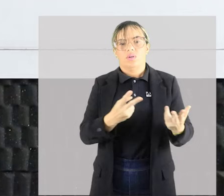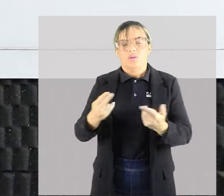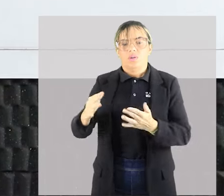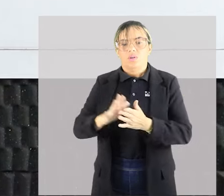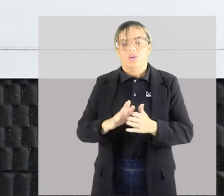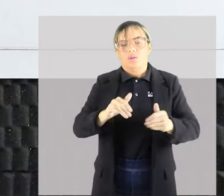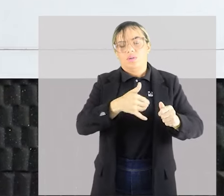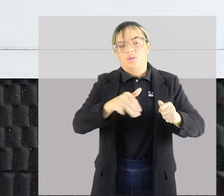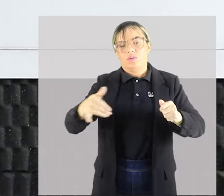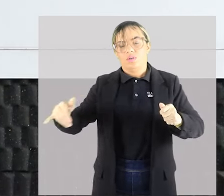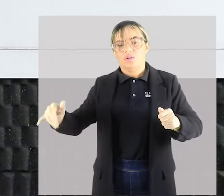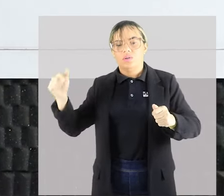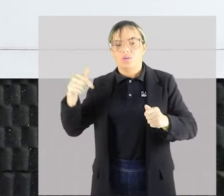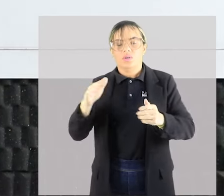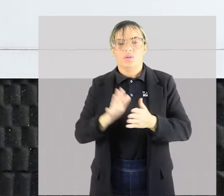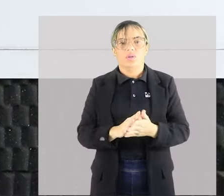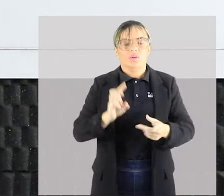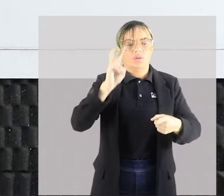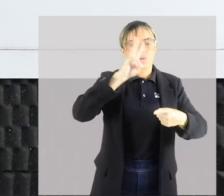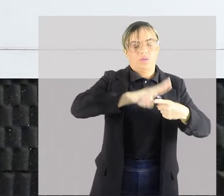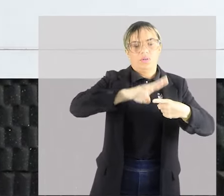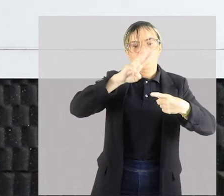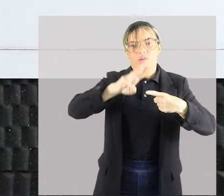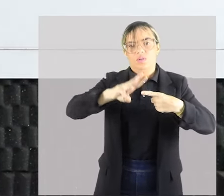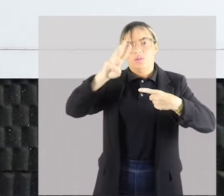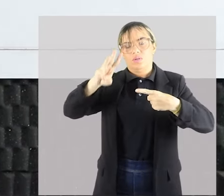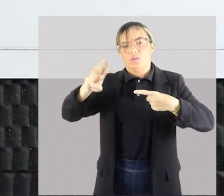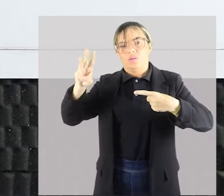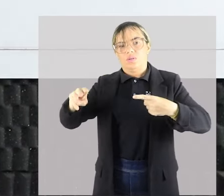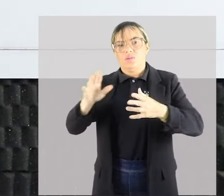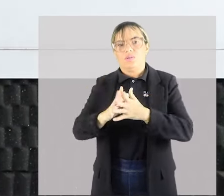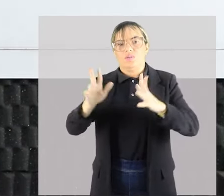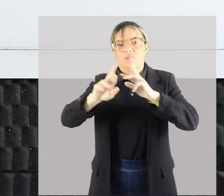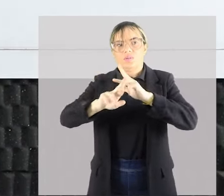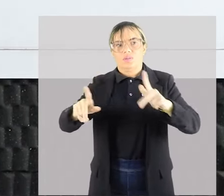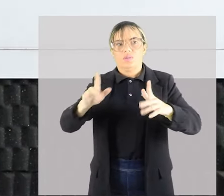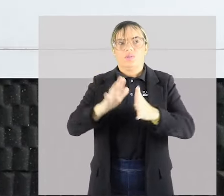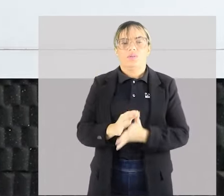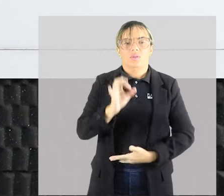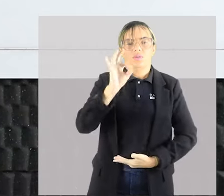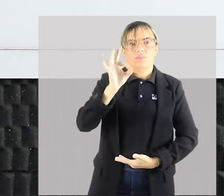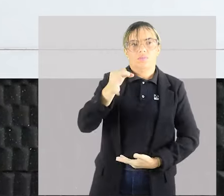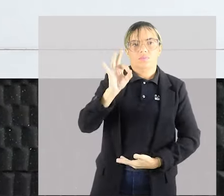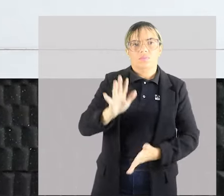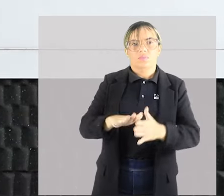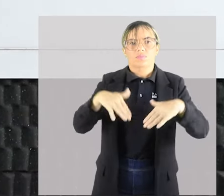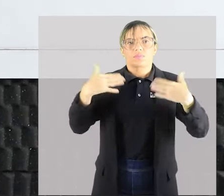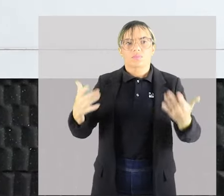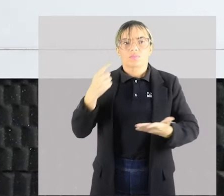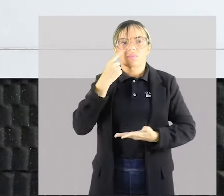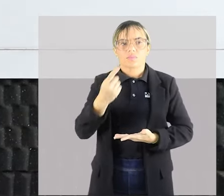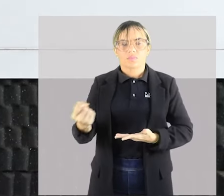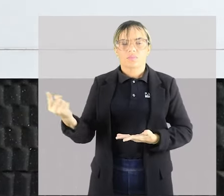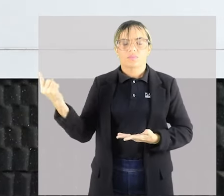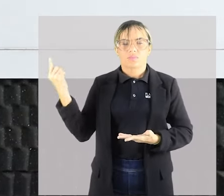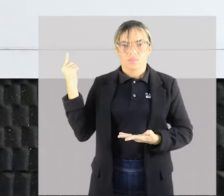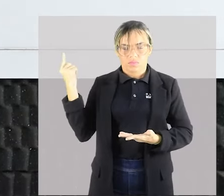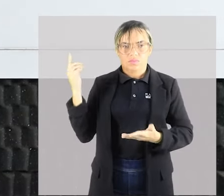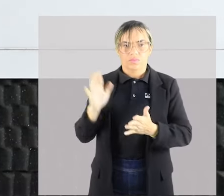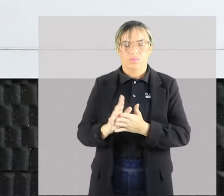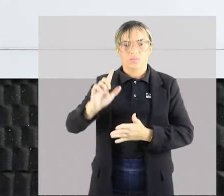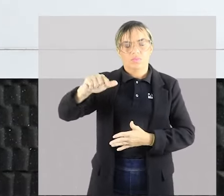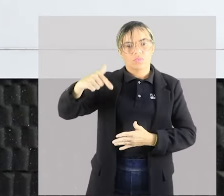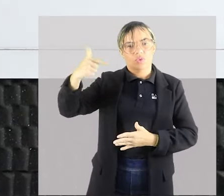aminoácido a partir de trincas e informações diferentes Tá certo quando a gente vem para cá né para